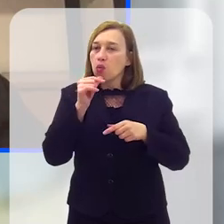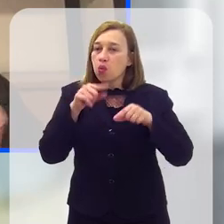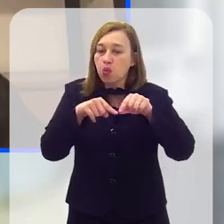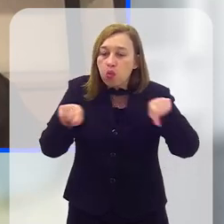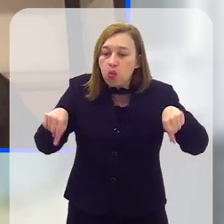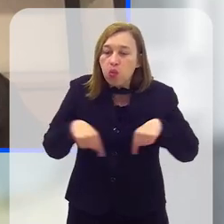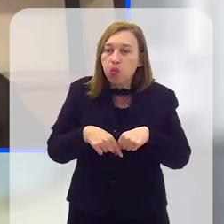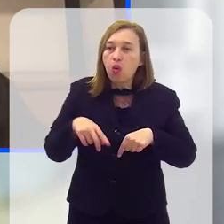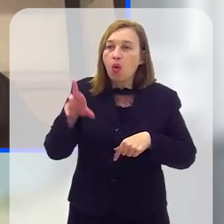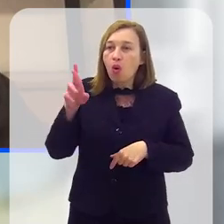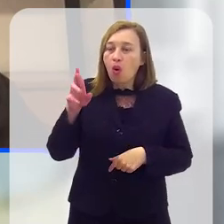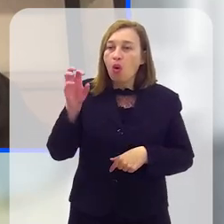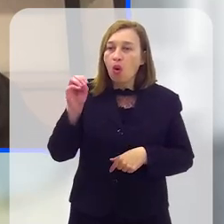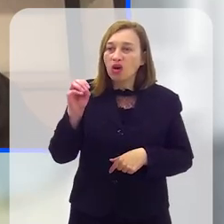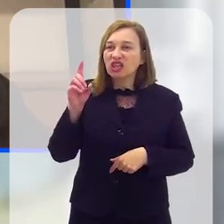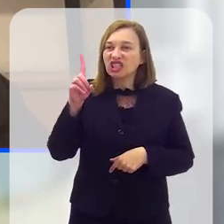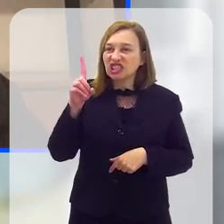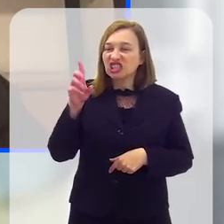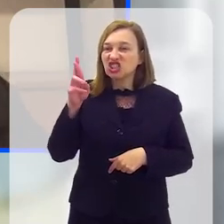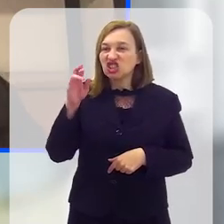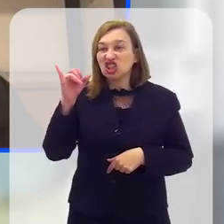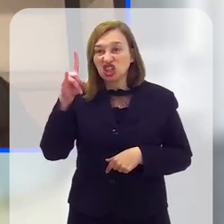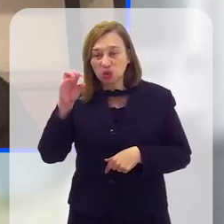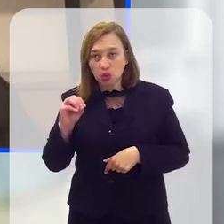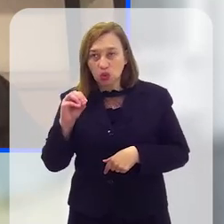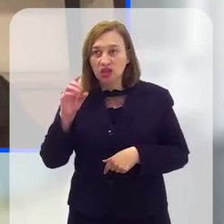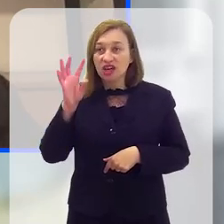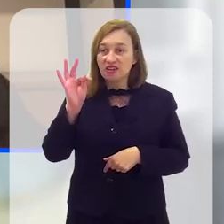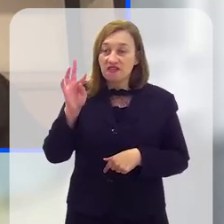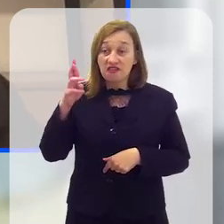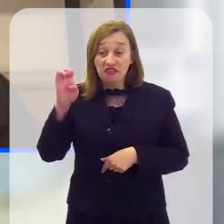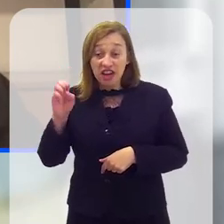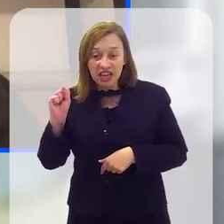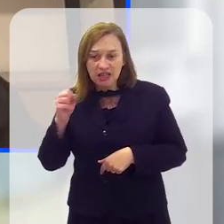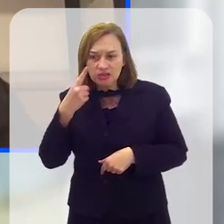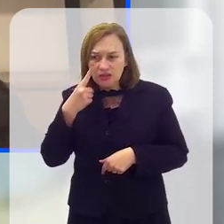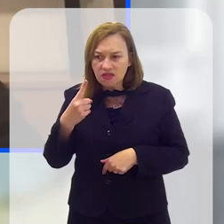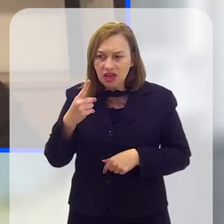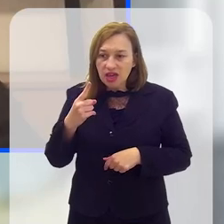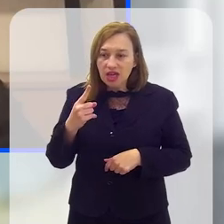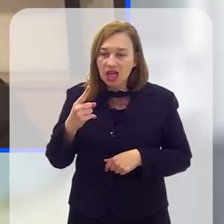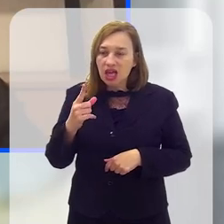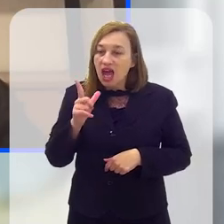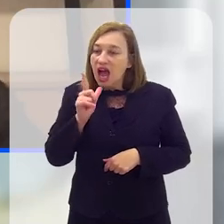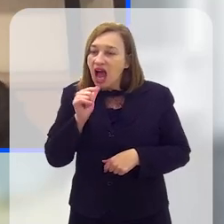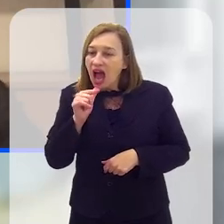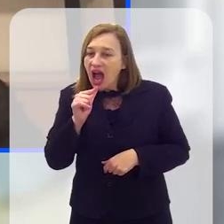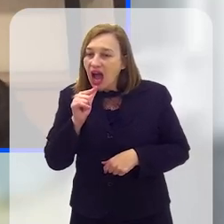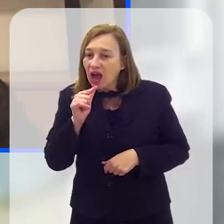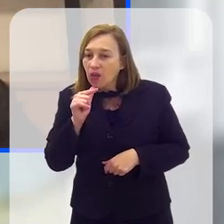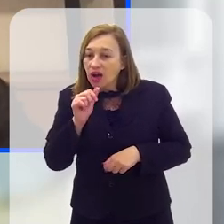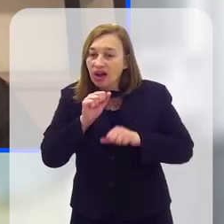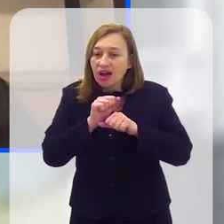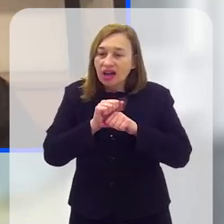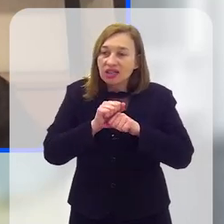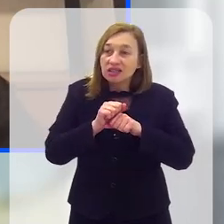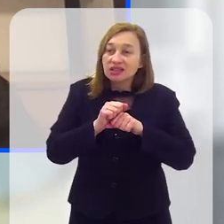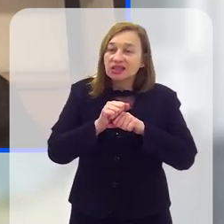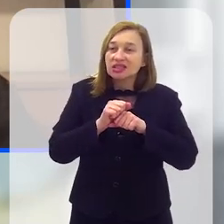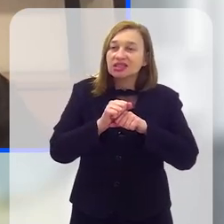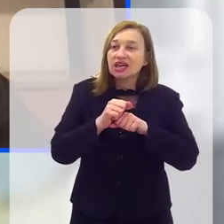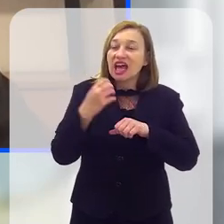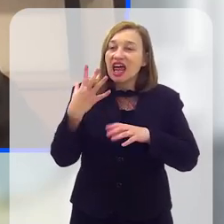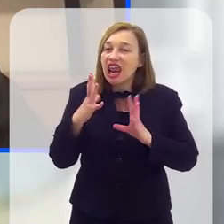de Freitas, quando eu passeio por ali, ela já está no nível mais raso. Você consegue ver uma transparência na água, você consegue ver peixes ali.